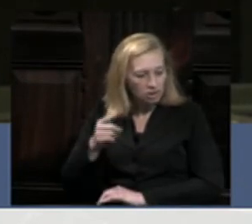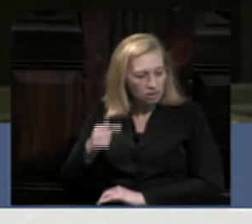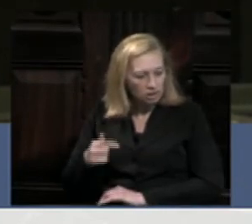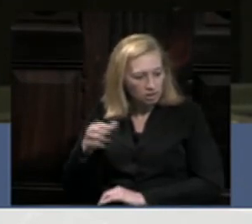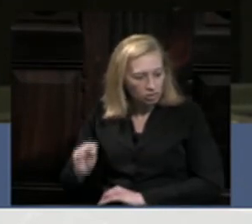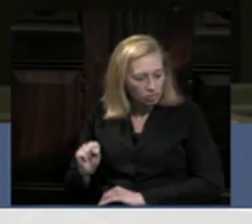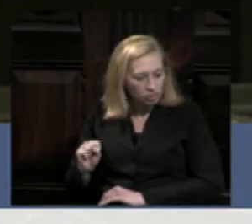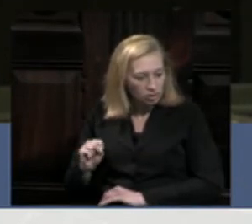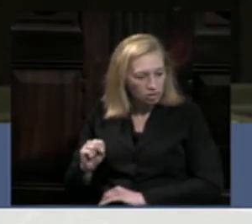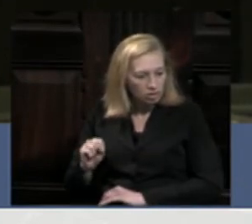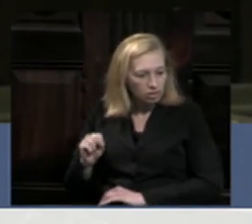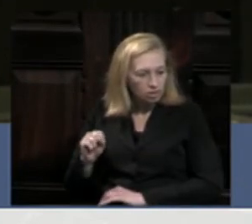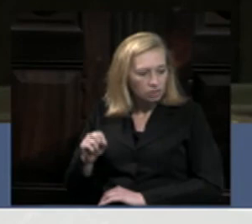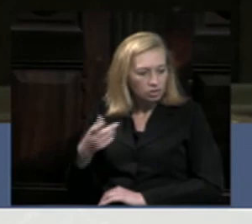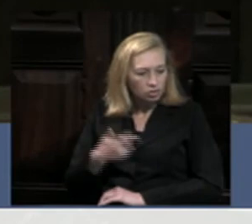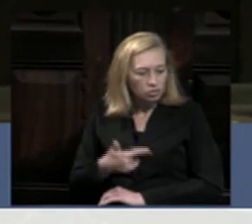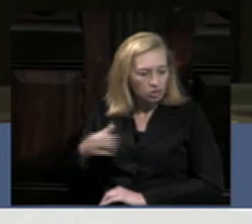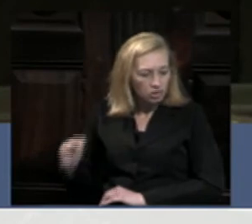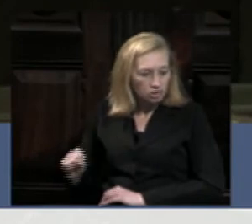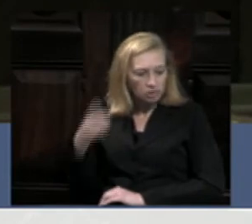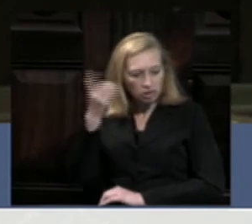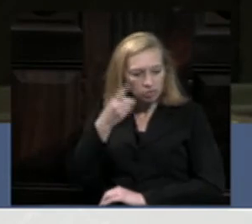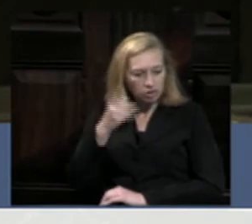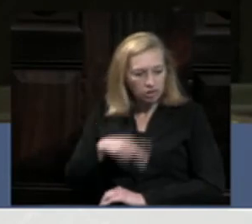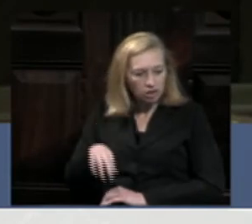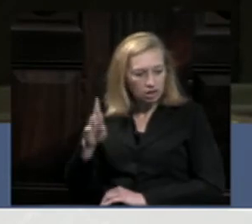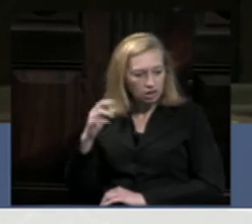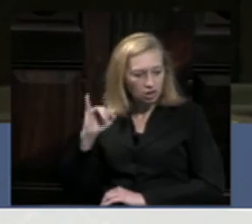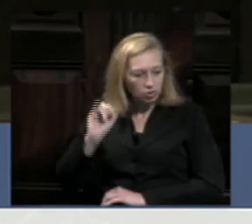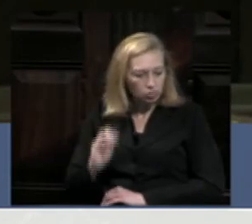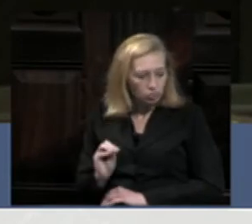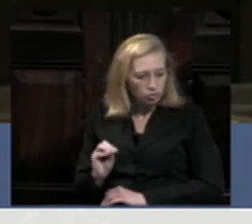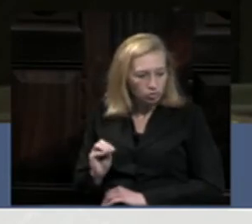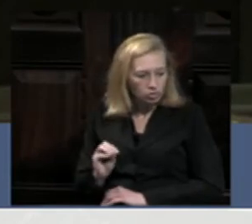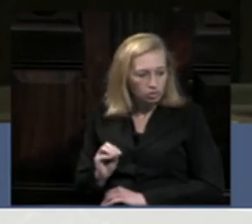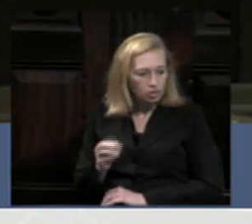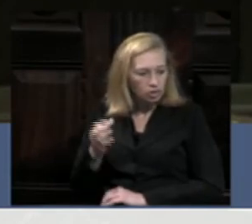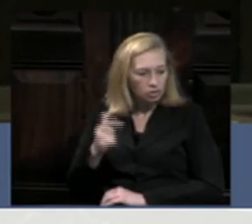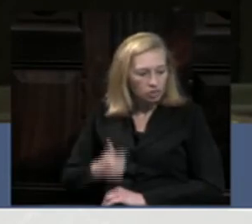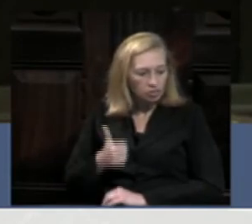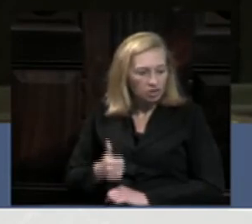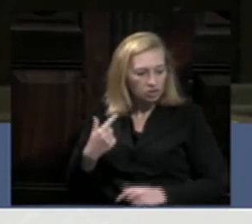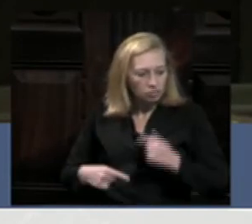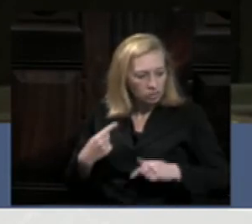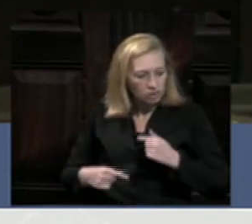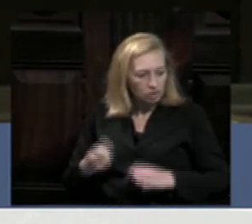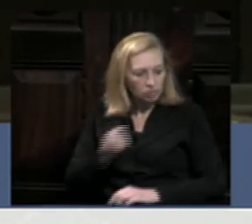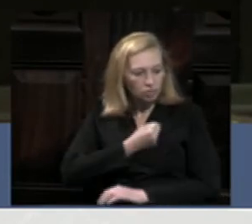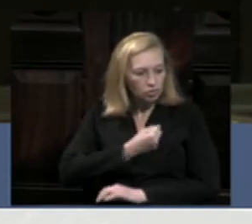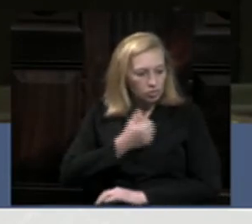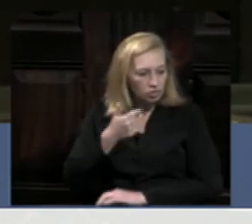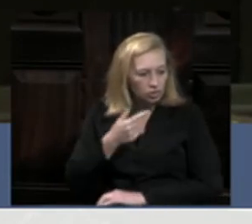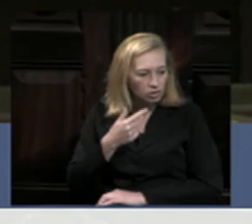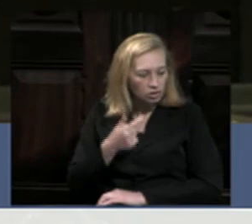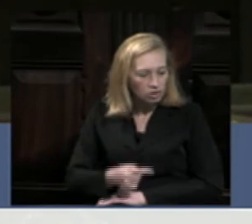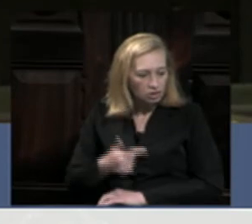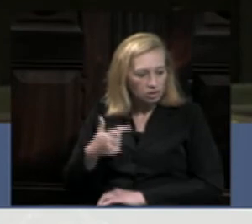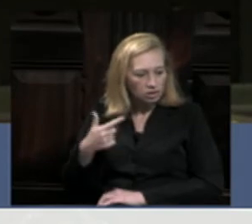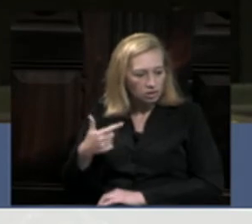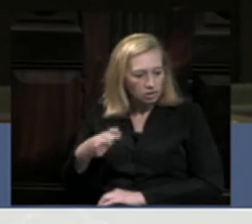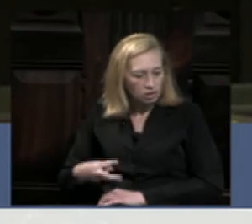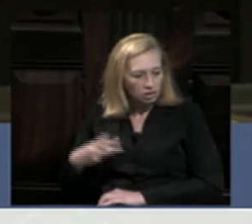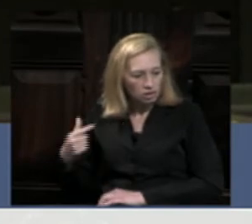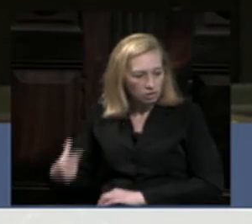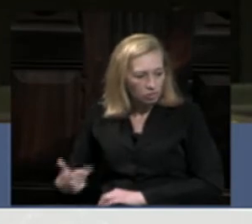3.938, de 2018, de autoria do deputado Iranildo Campos. Em primeira discussão, projeto de lei número 632-2015, de autoria do